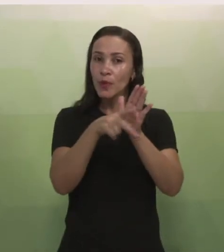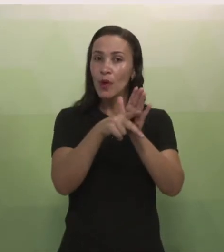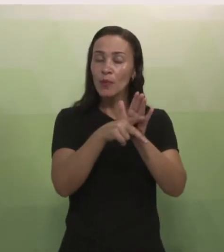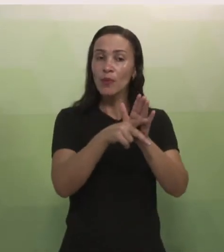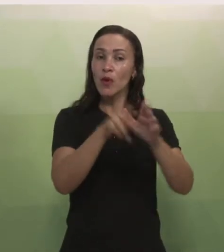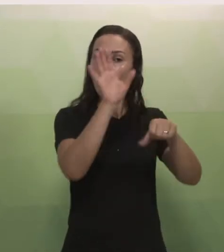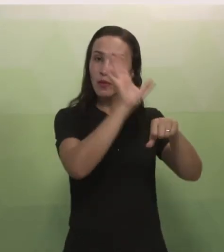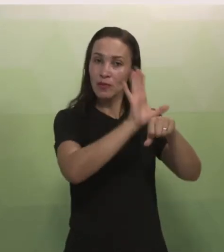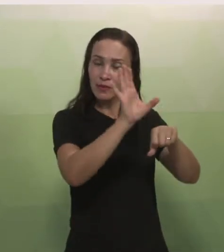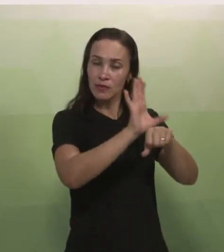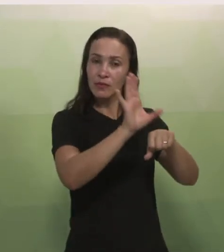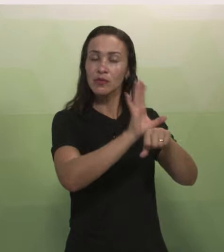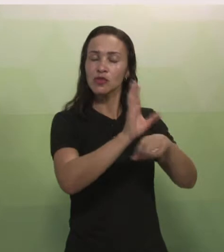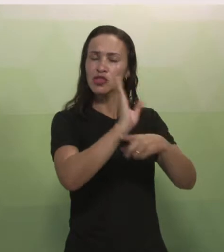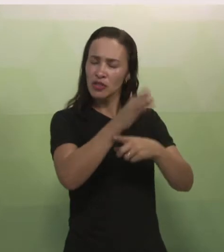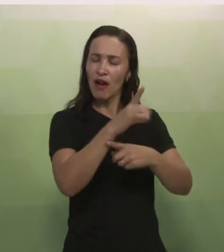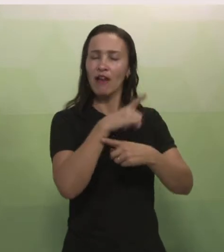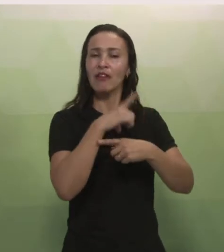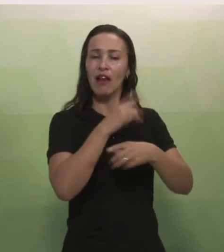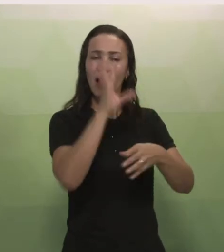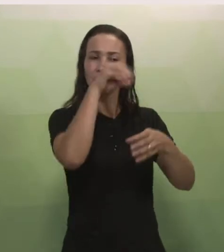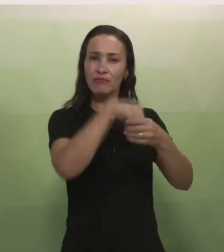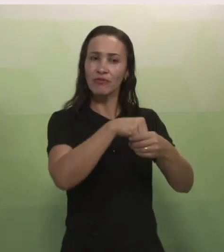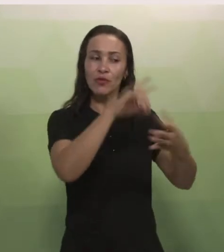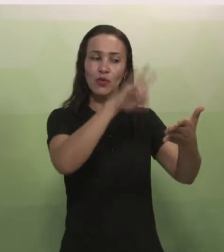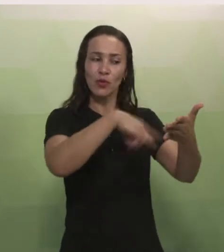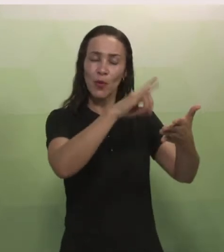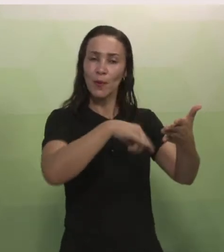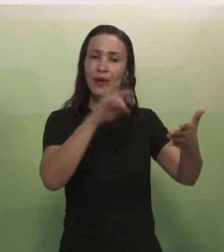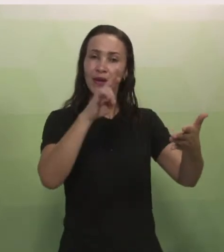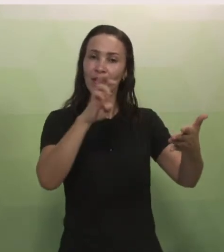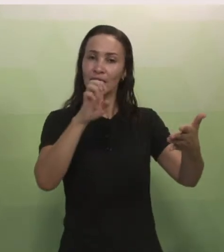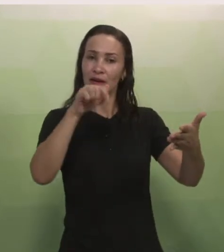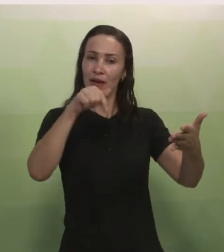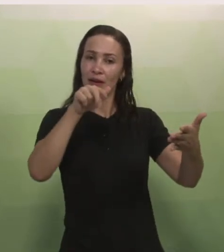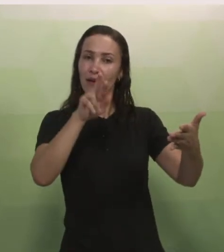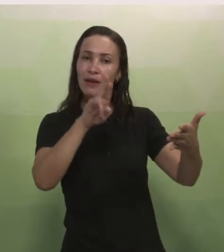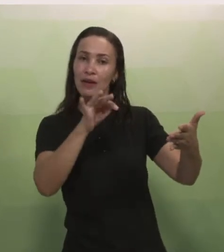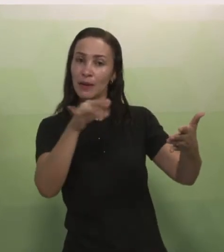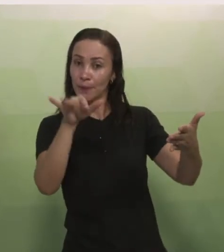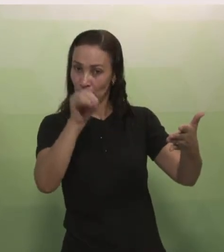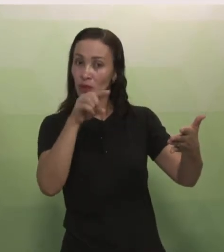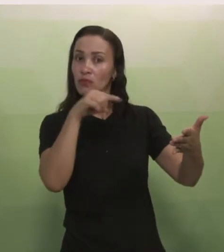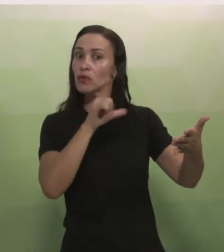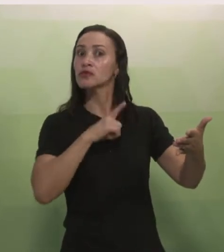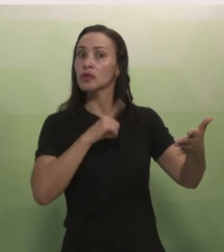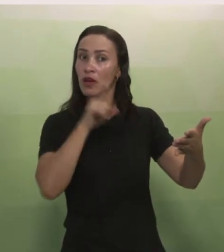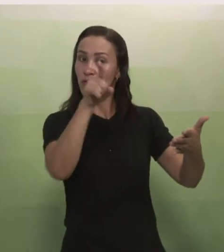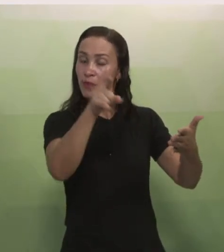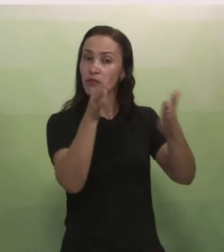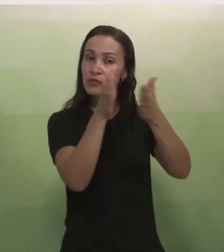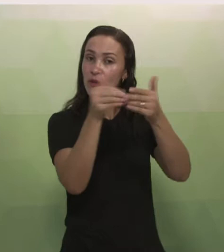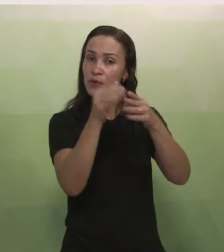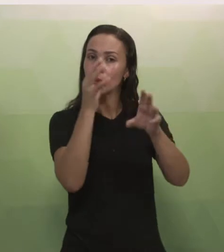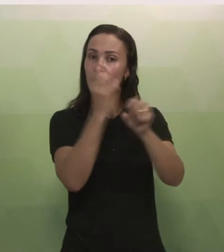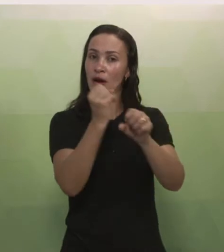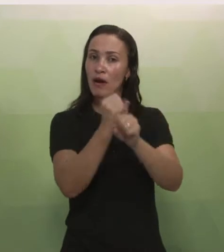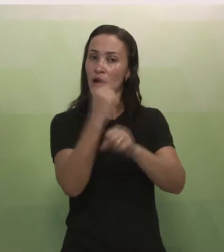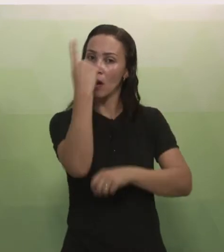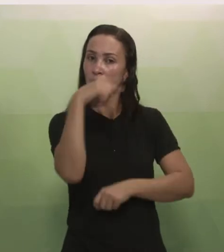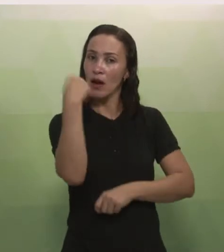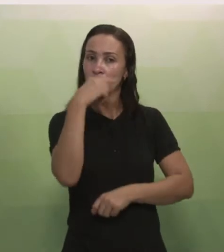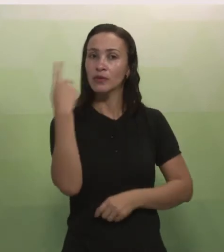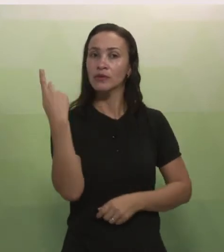do curso, já tem o requerimento necessário para você solicitar a computação das suas